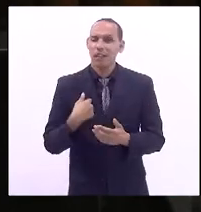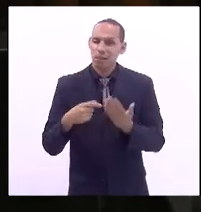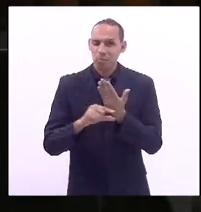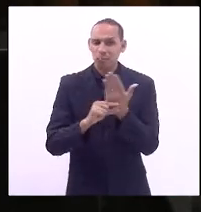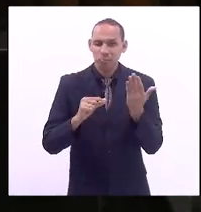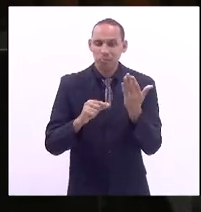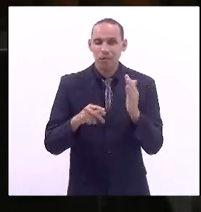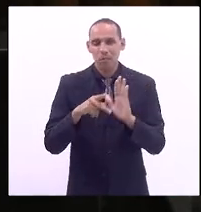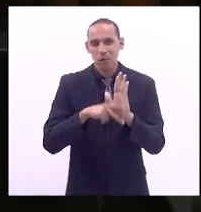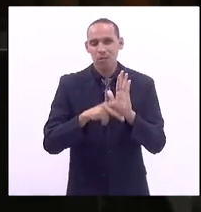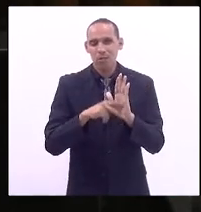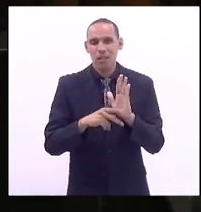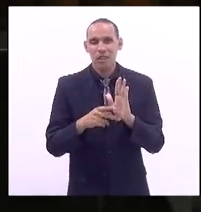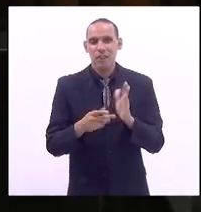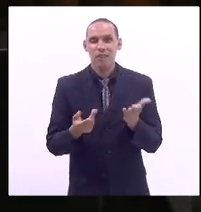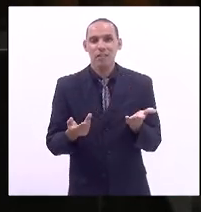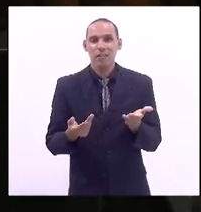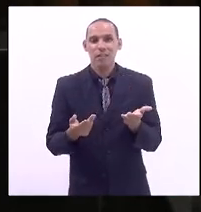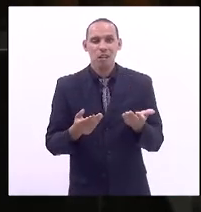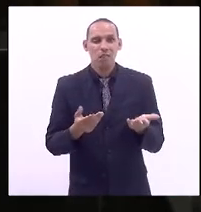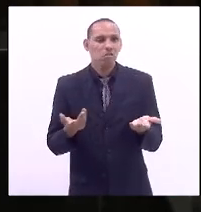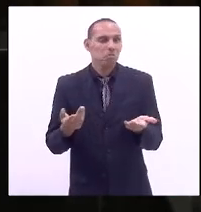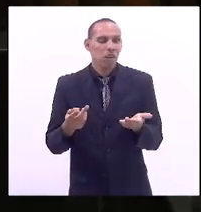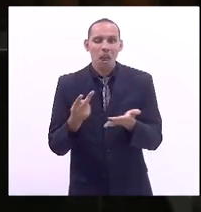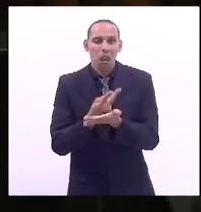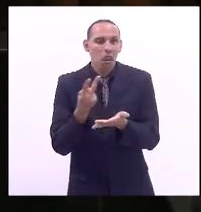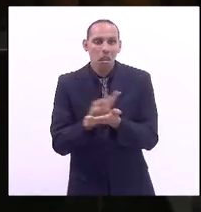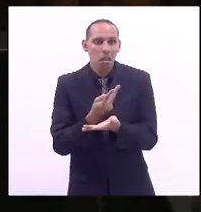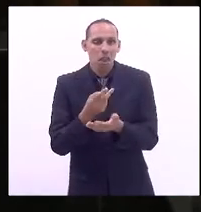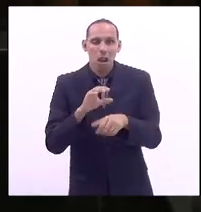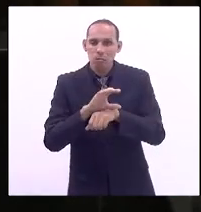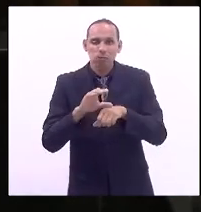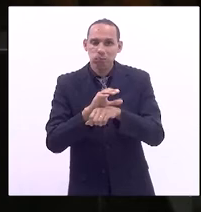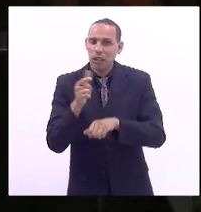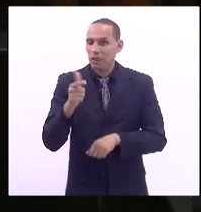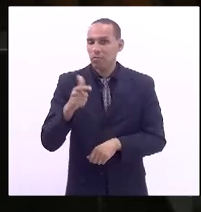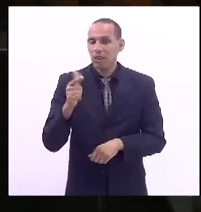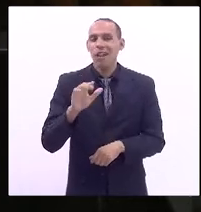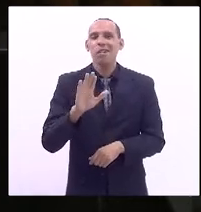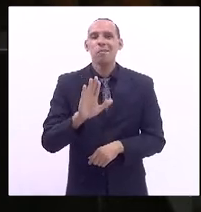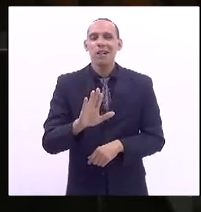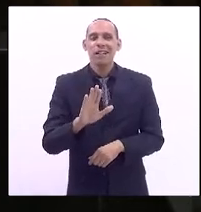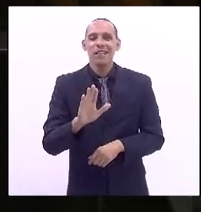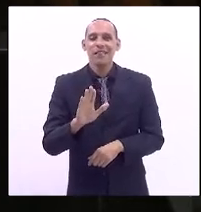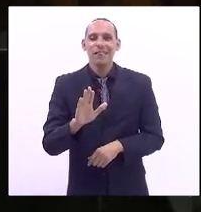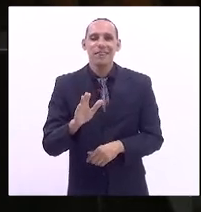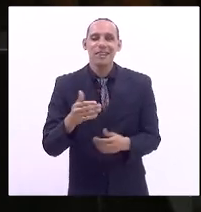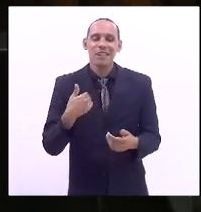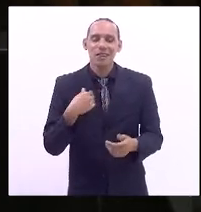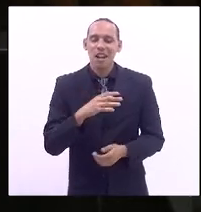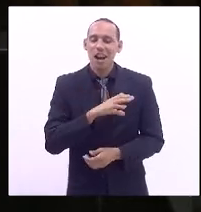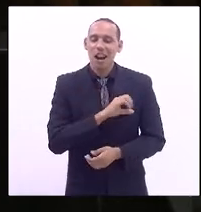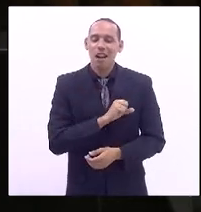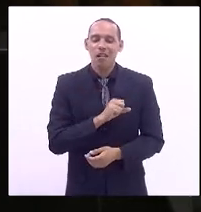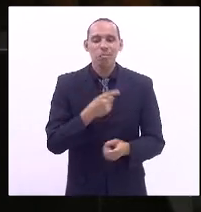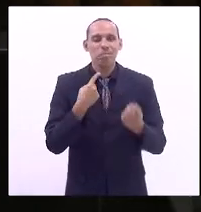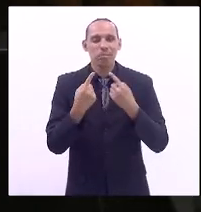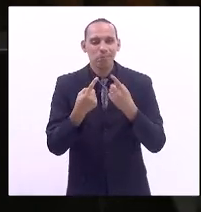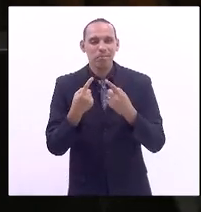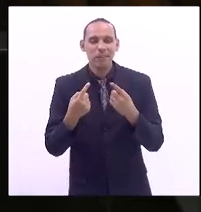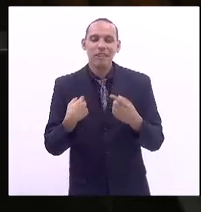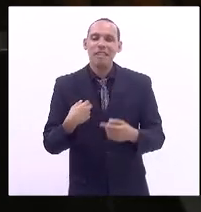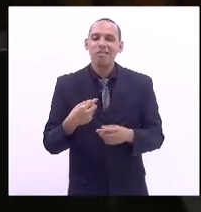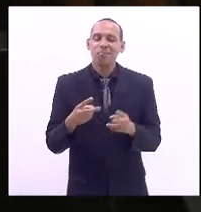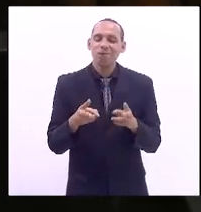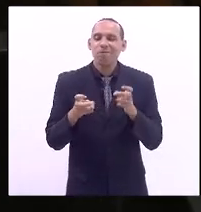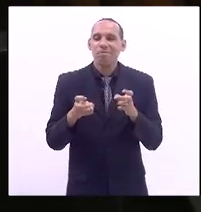autor do projeto Eu entendo que ele não contém vícios de inconstitucionalidade mas obviamente que eu tenho muito amor ao debate e